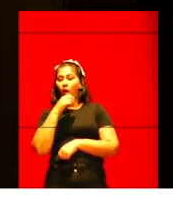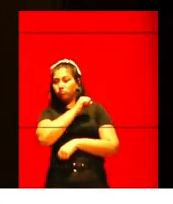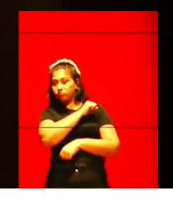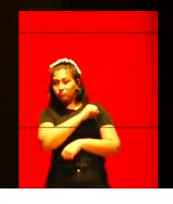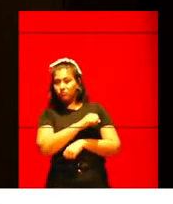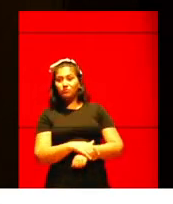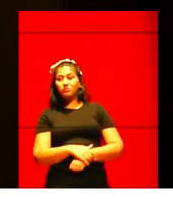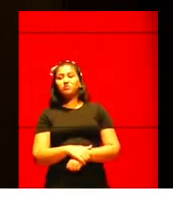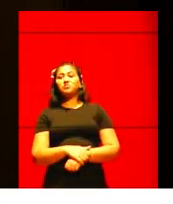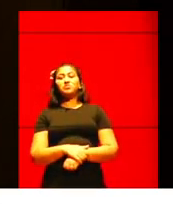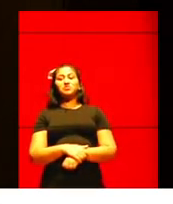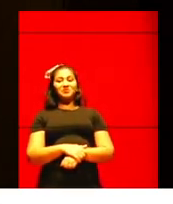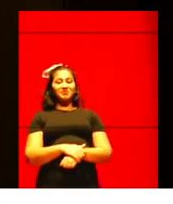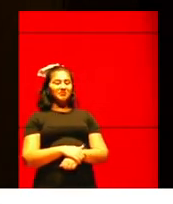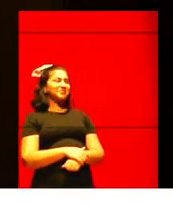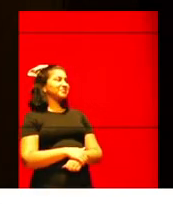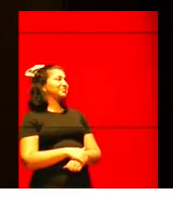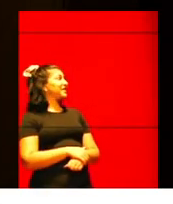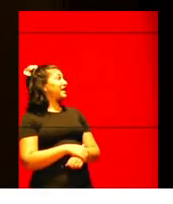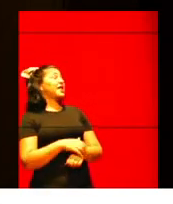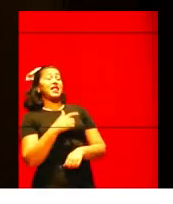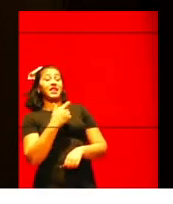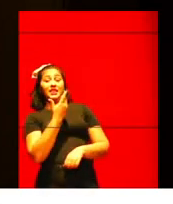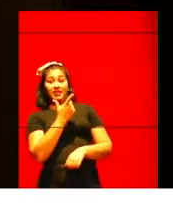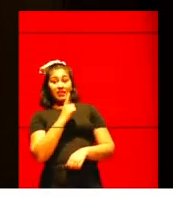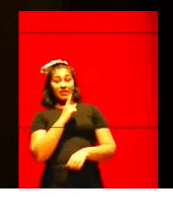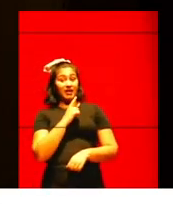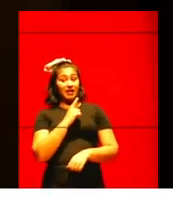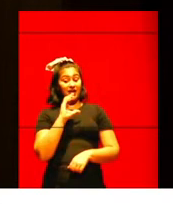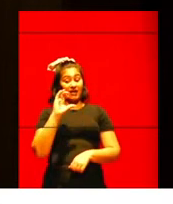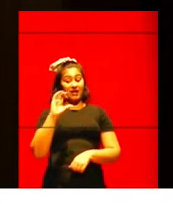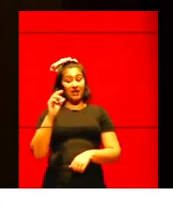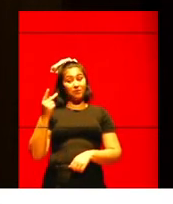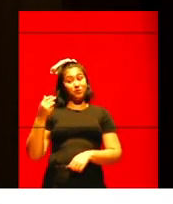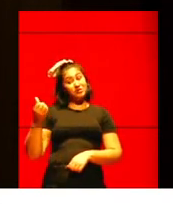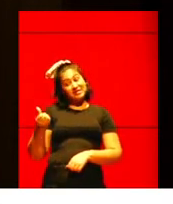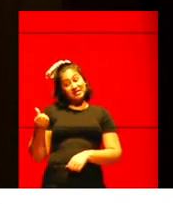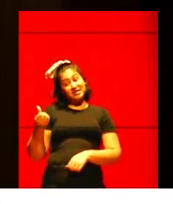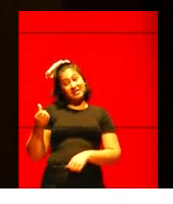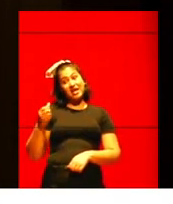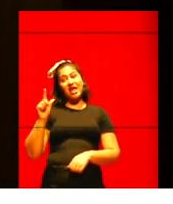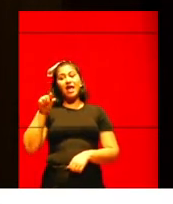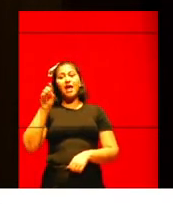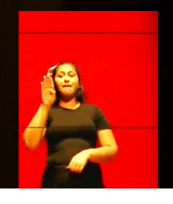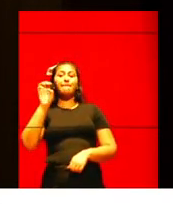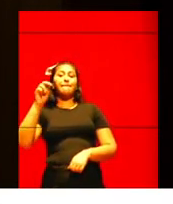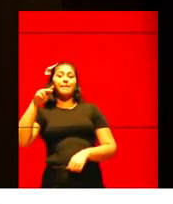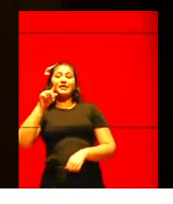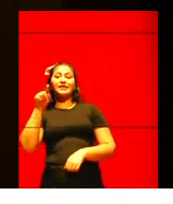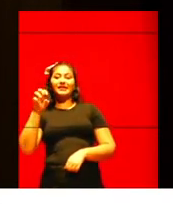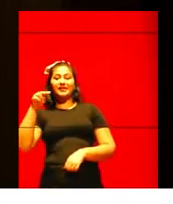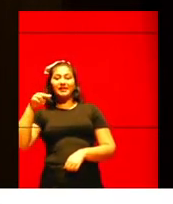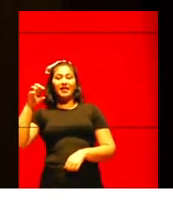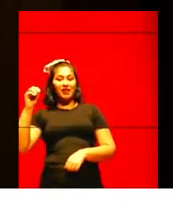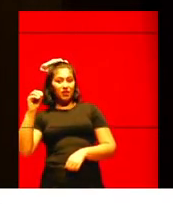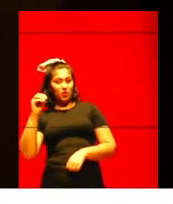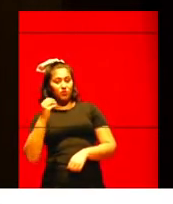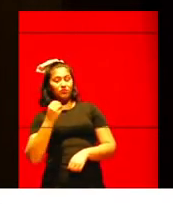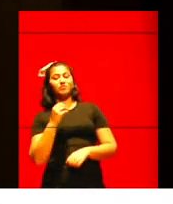Tá, coloquei ali, ó. Carbono 6 é um benzeno, sim ou não? Mas ele tá